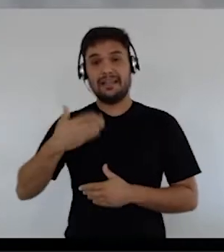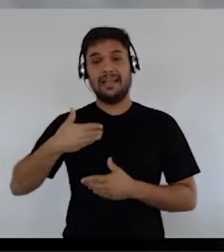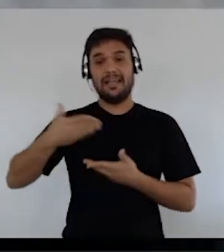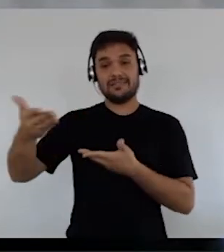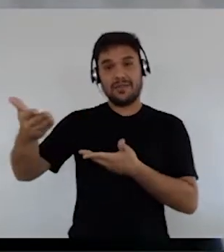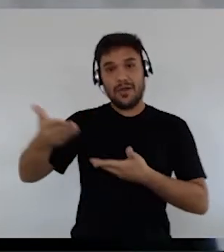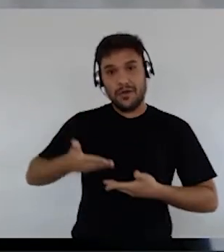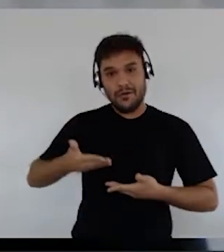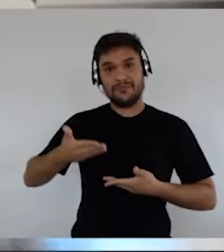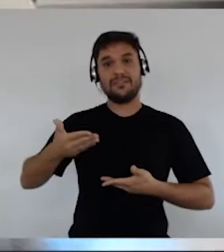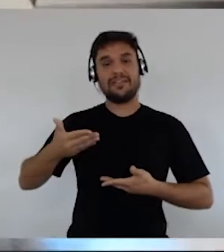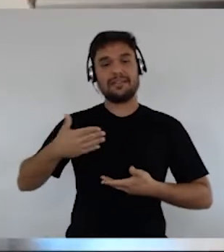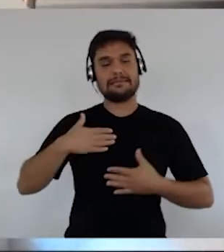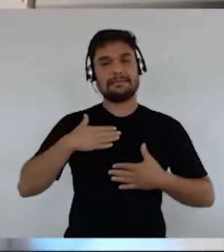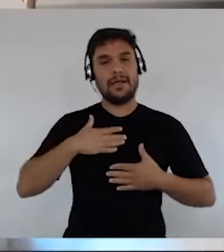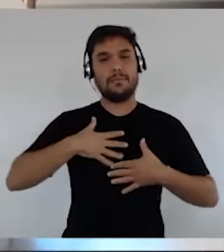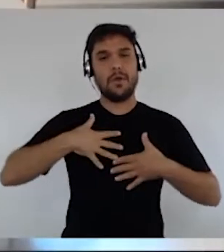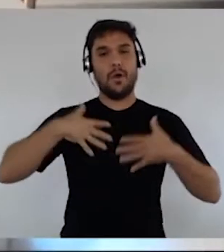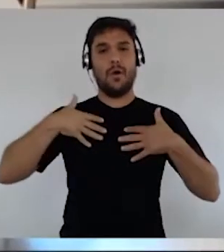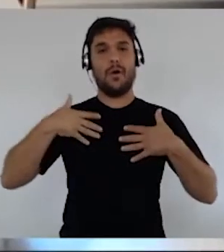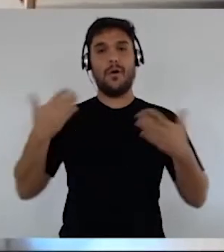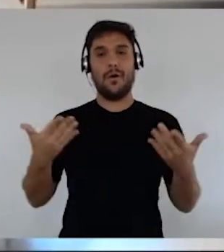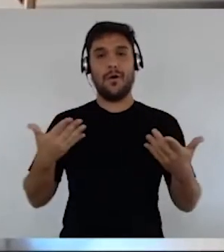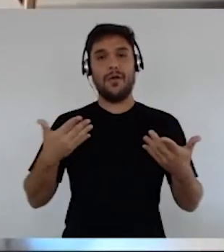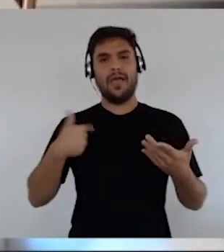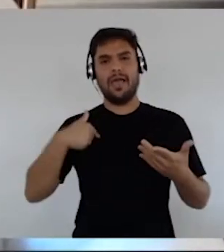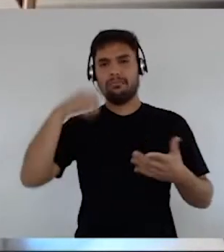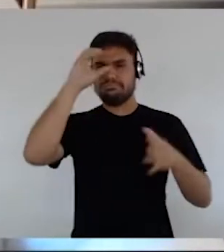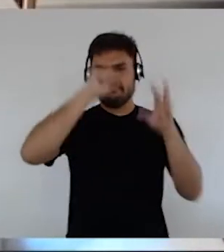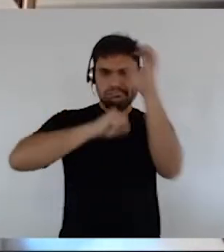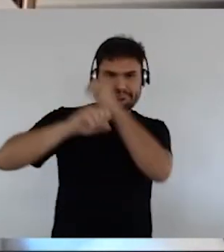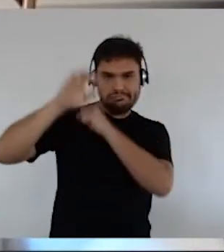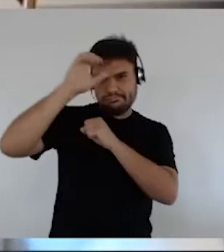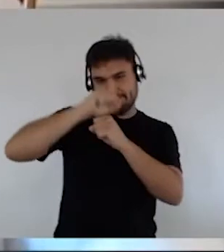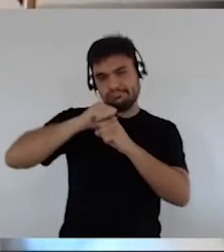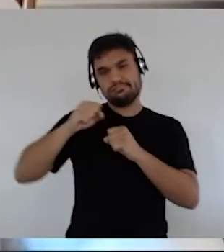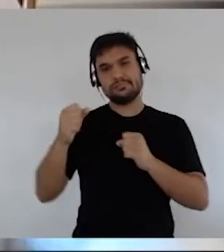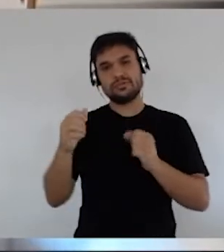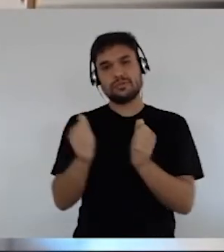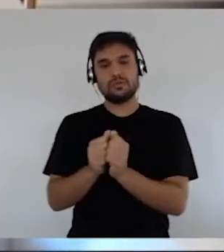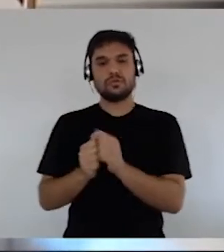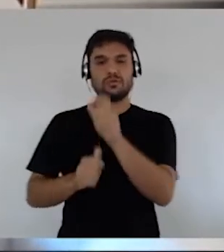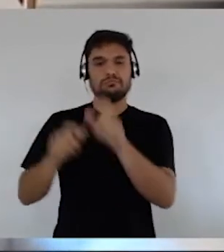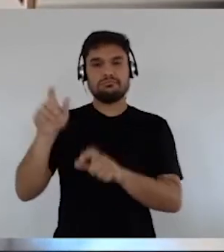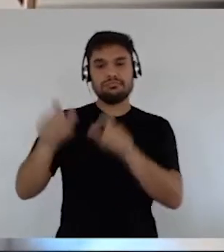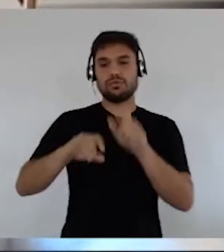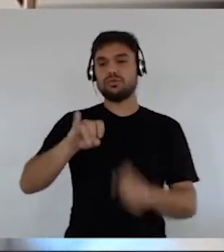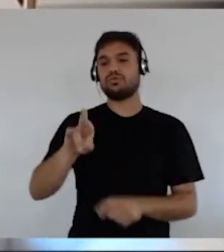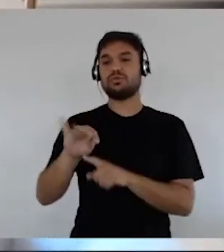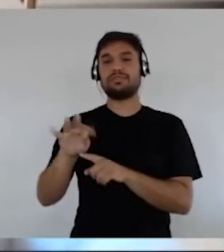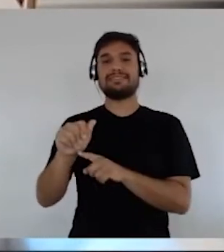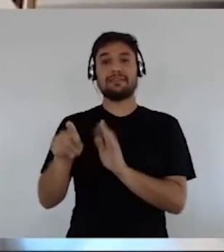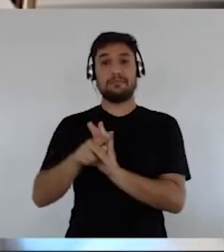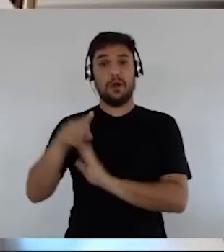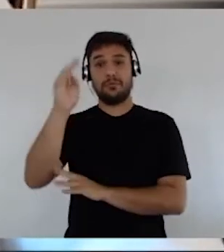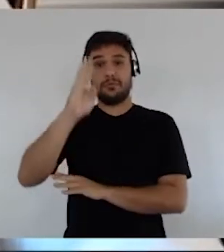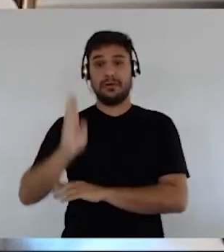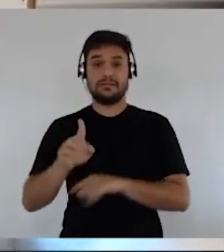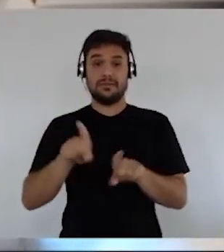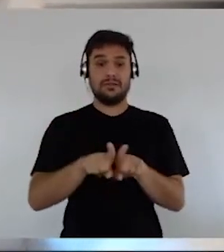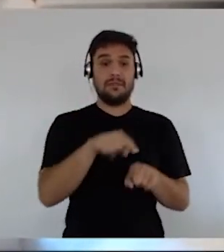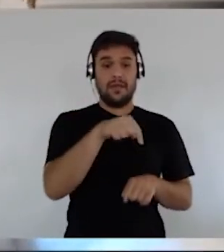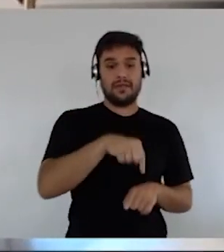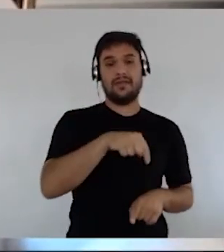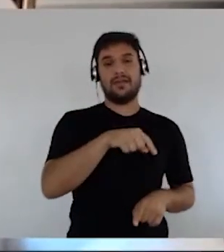convite que me honra imenso. Tenho aprendido imenso com juristas vindo do Brasil, tanto aqui em